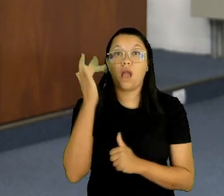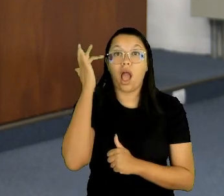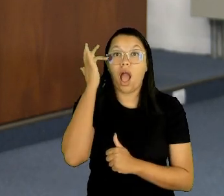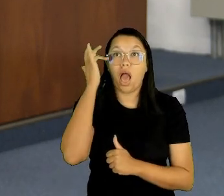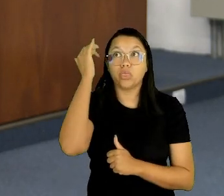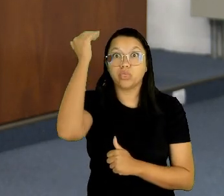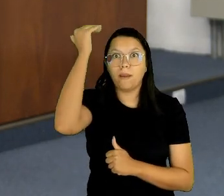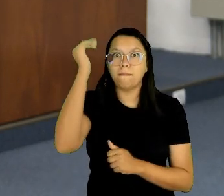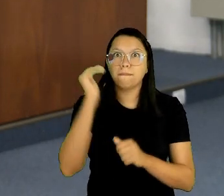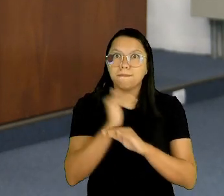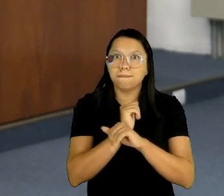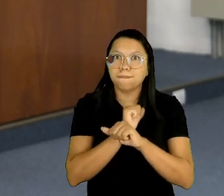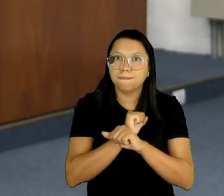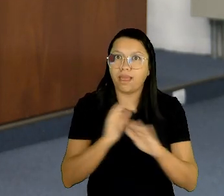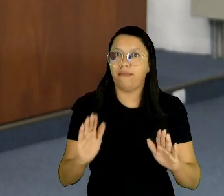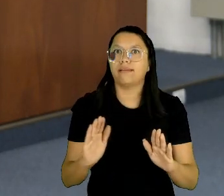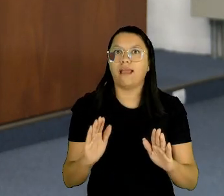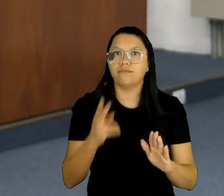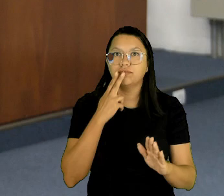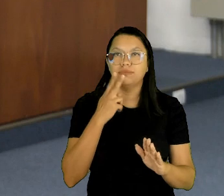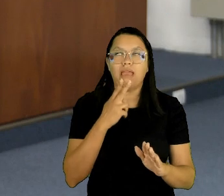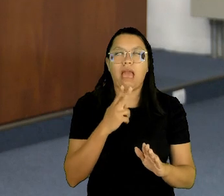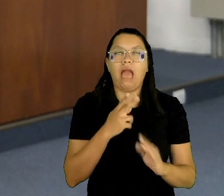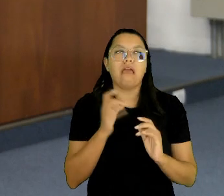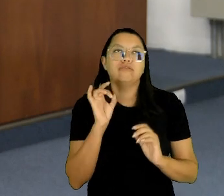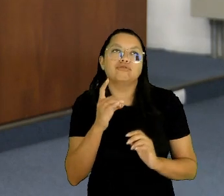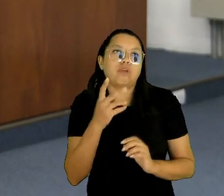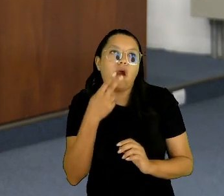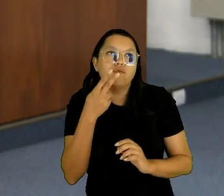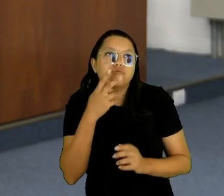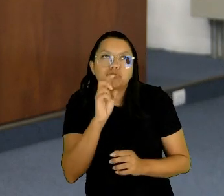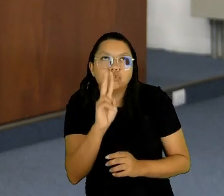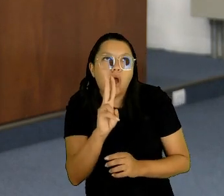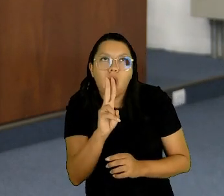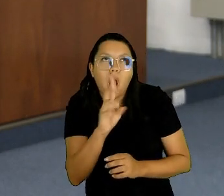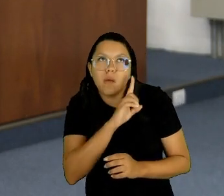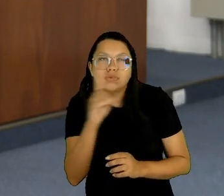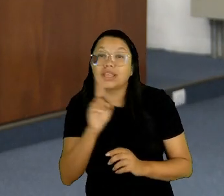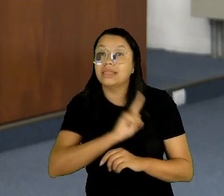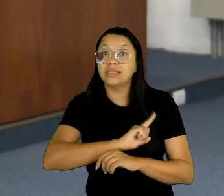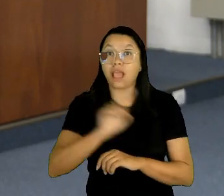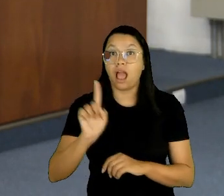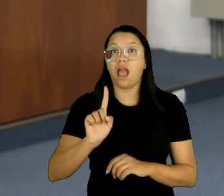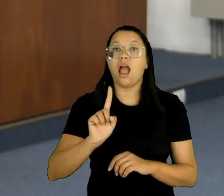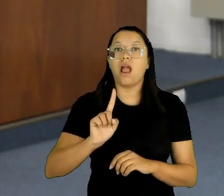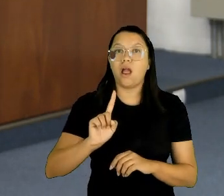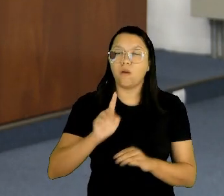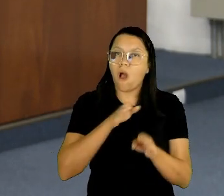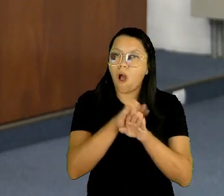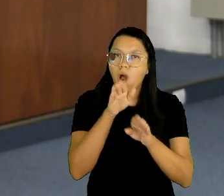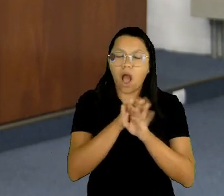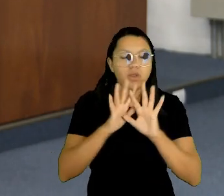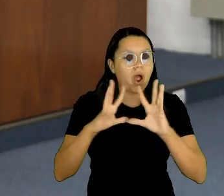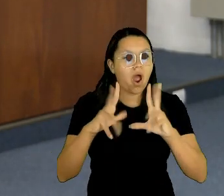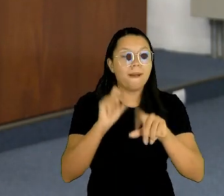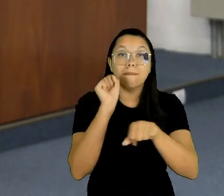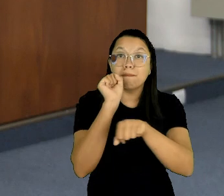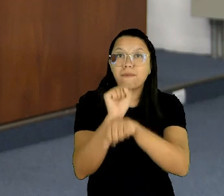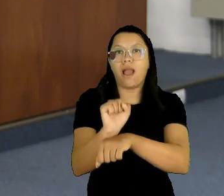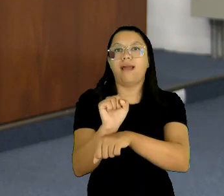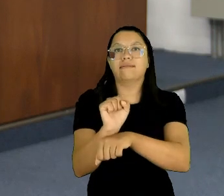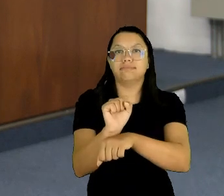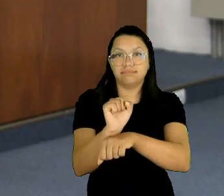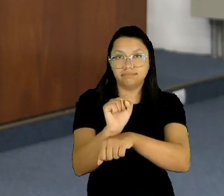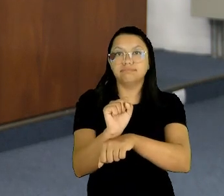para todos os adultos pararem de fumar. Então não tem essa, eu só fumo 2 cigarros por dia, não vai dar nada. É aconselhável que a gente aconselhe